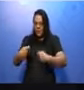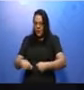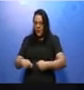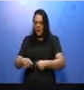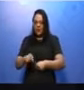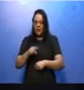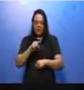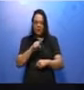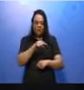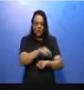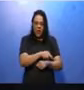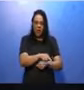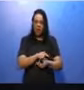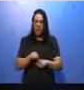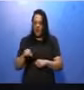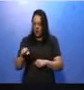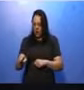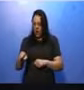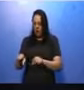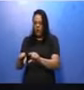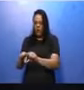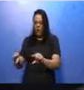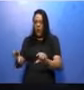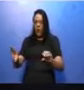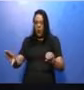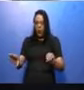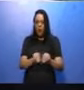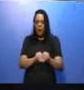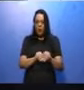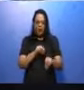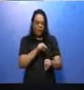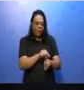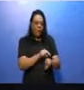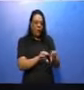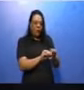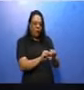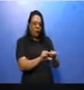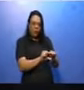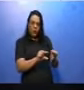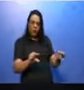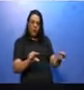As orações subordinadas adjetivas podem ser, nós chegamos no ponto,